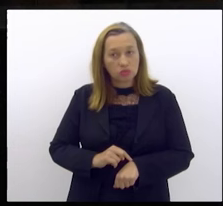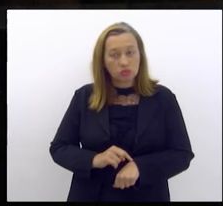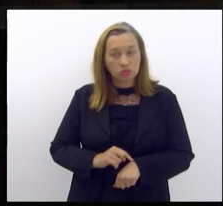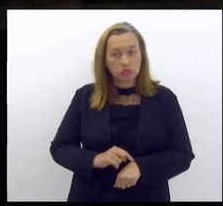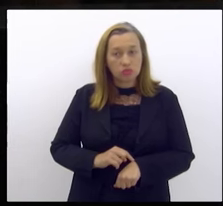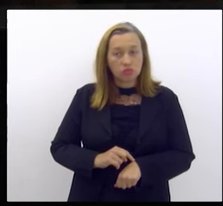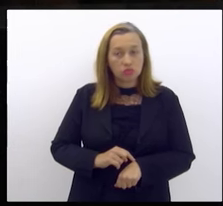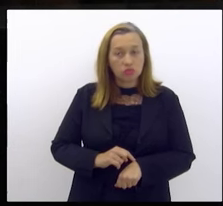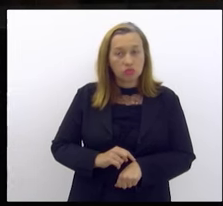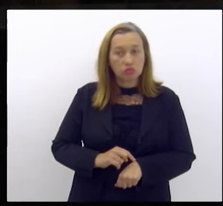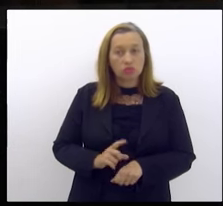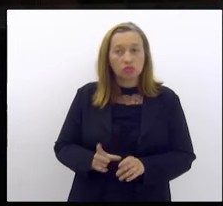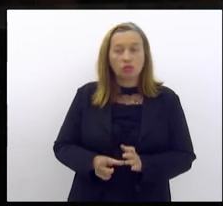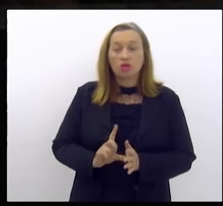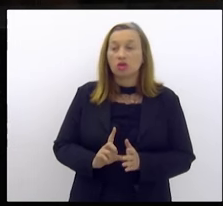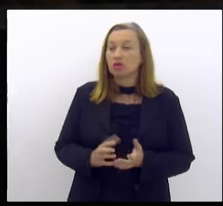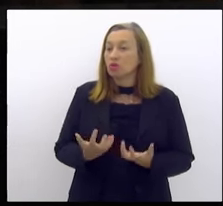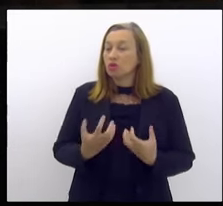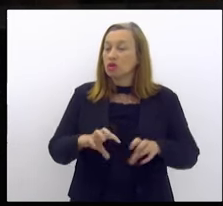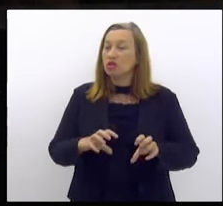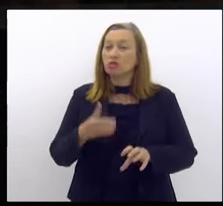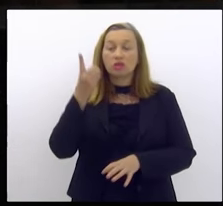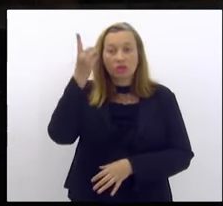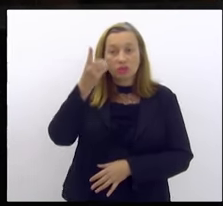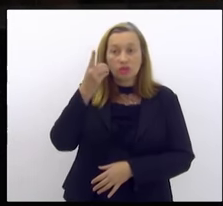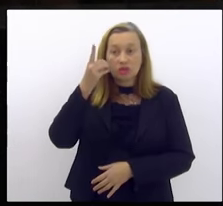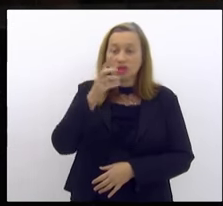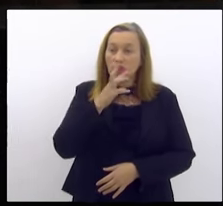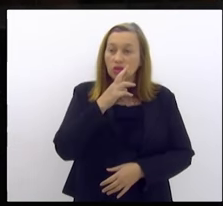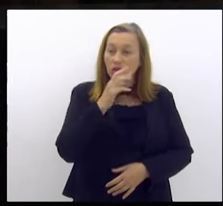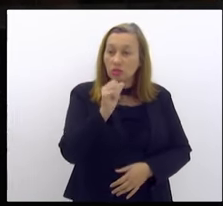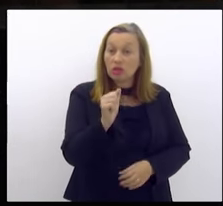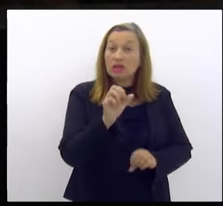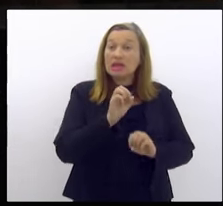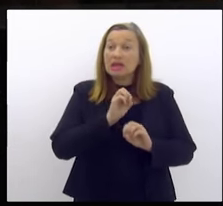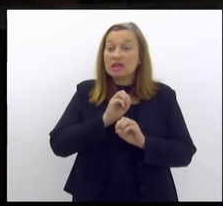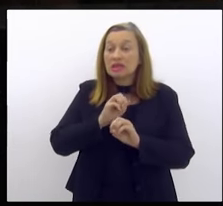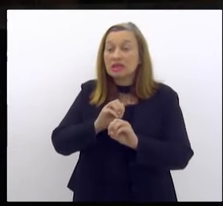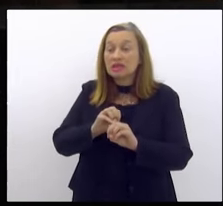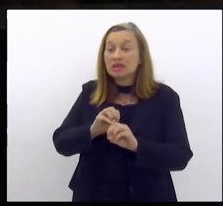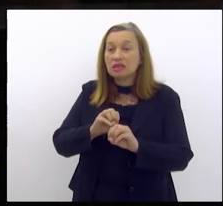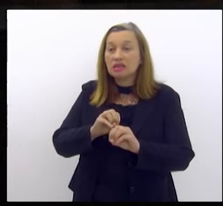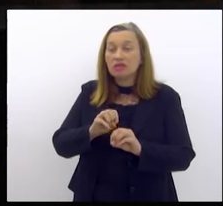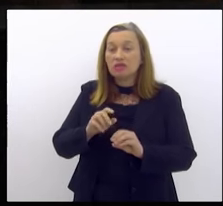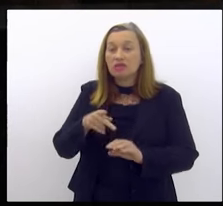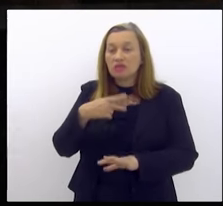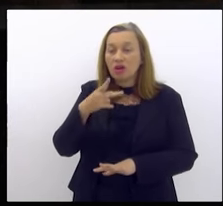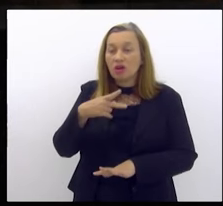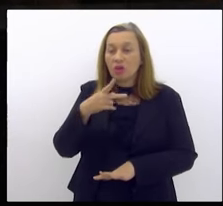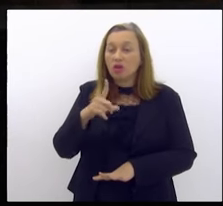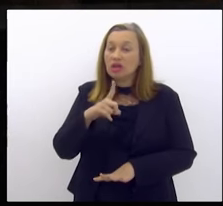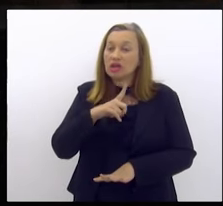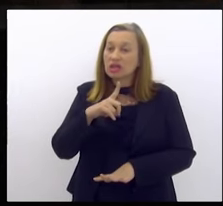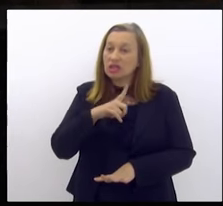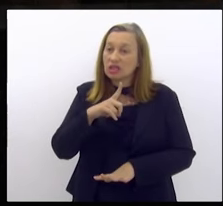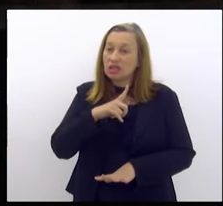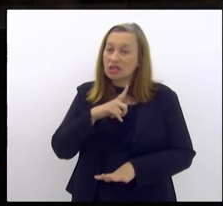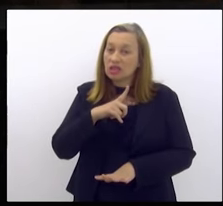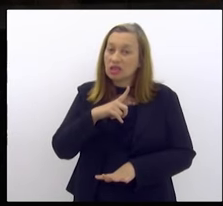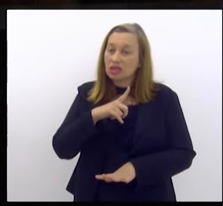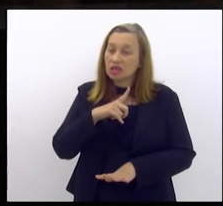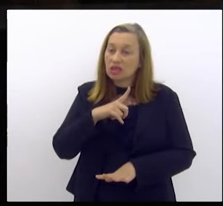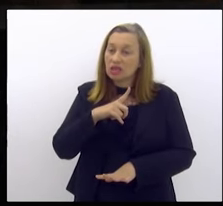quis, o deputado Amorim insinuou que tinha diabos nos corredores